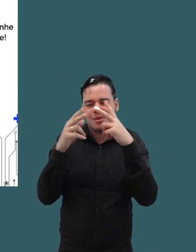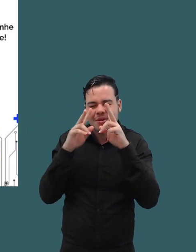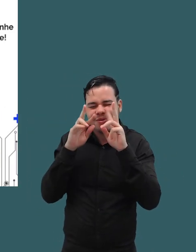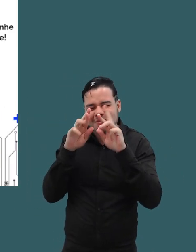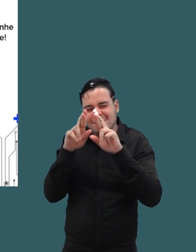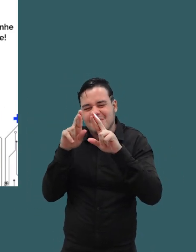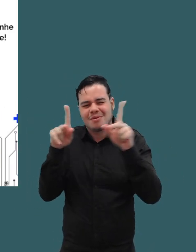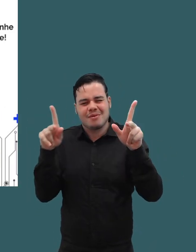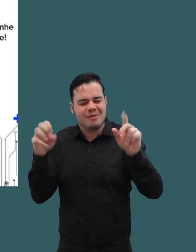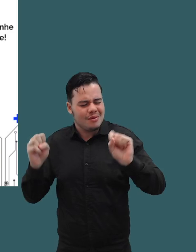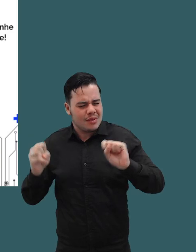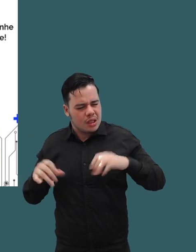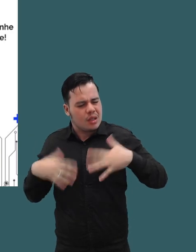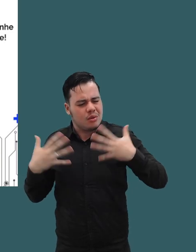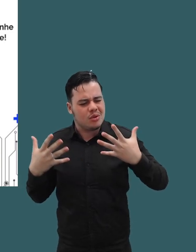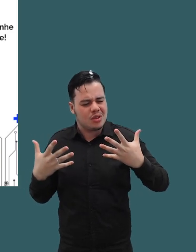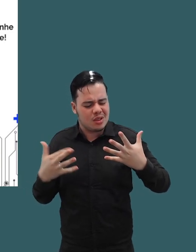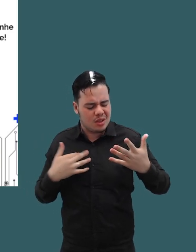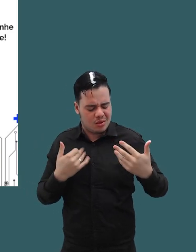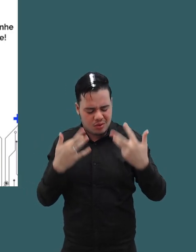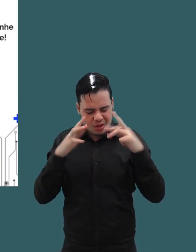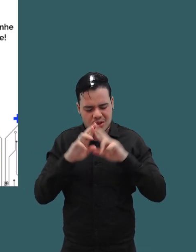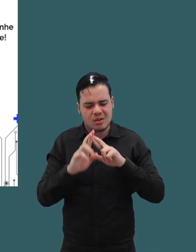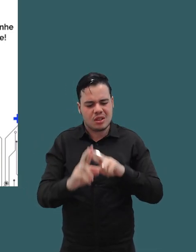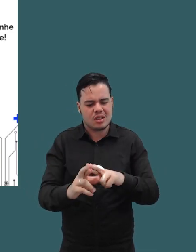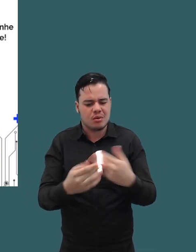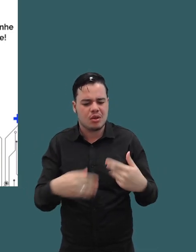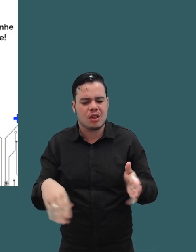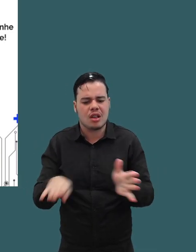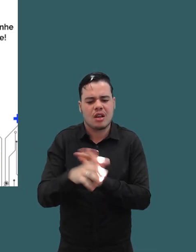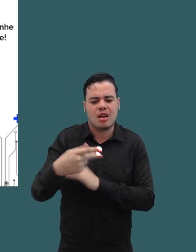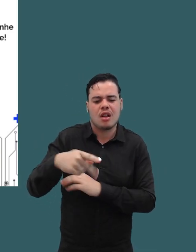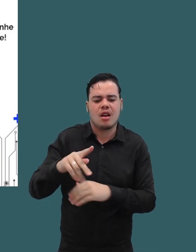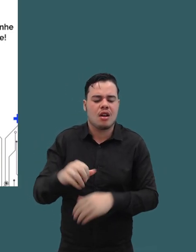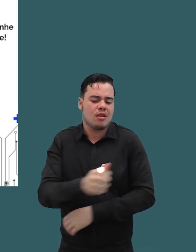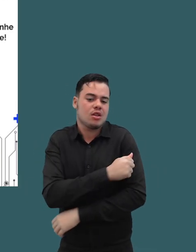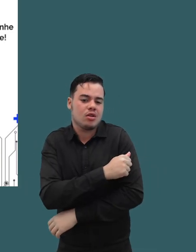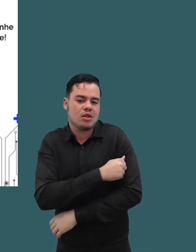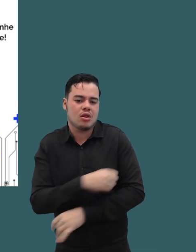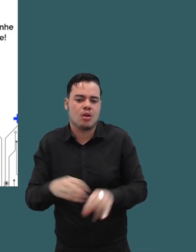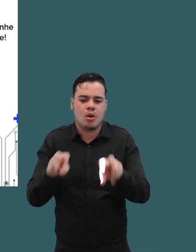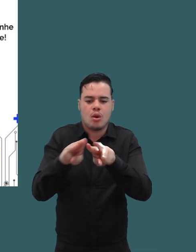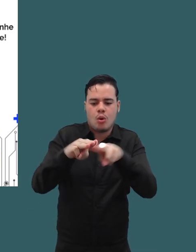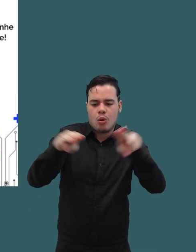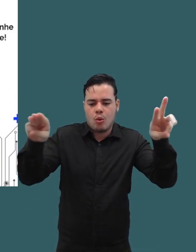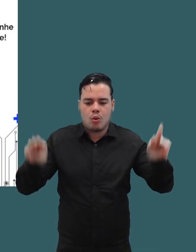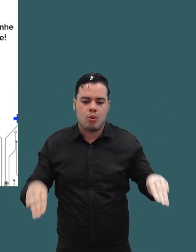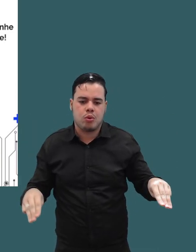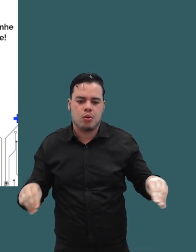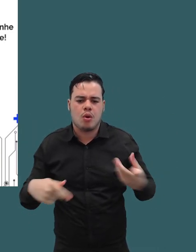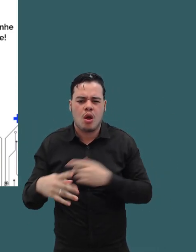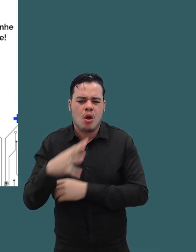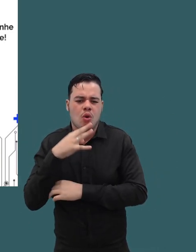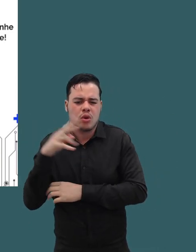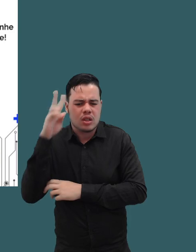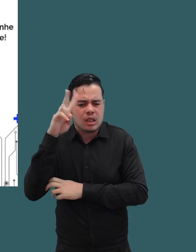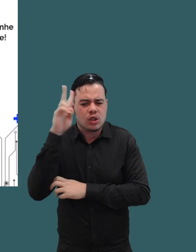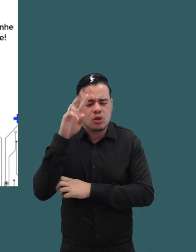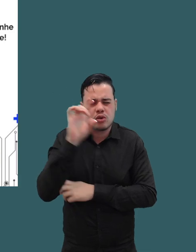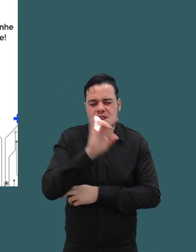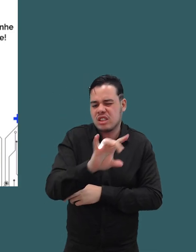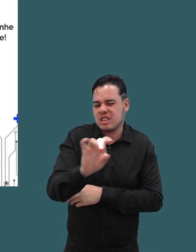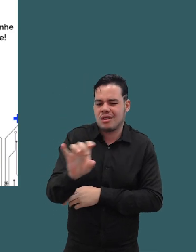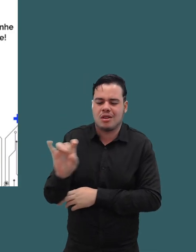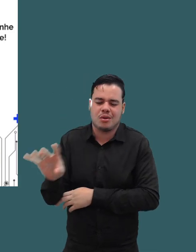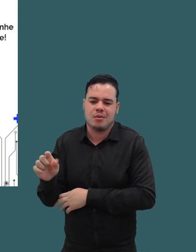de feira, que leva os seus estudantes para os museus. Então, a gente conhecer essas histórias,